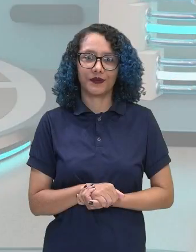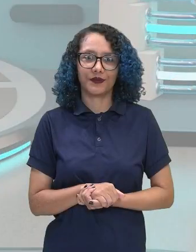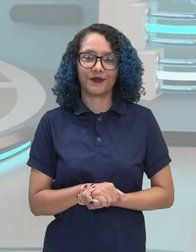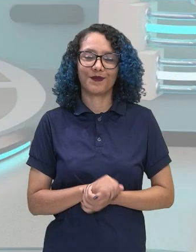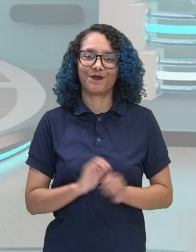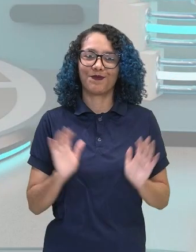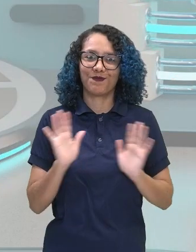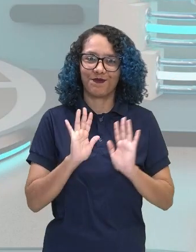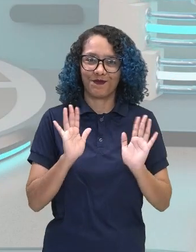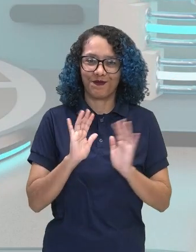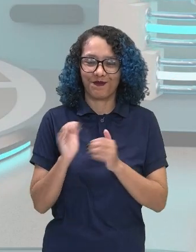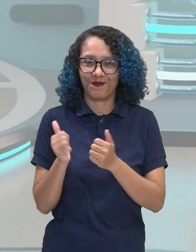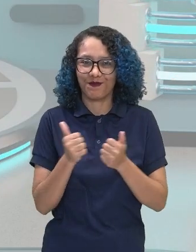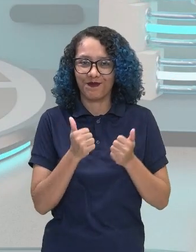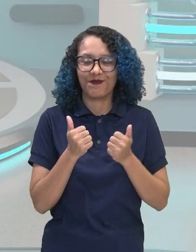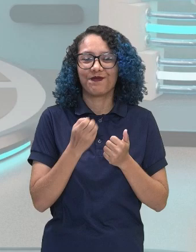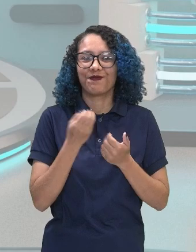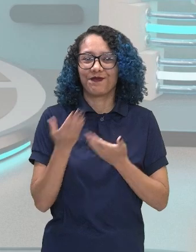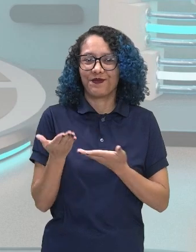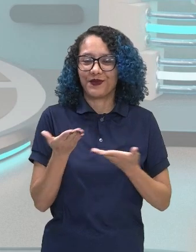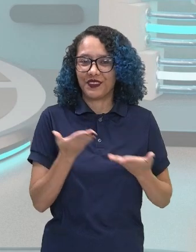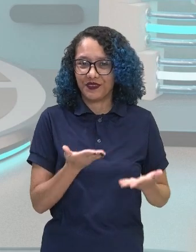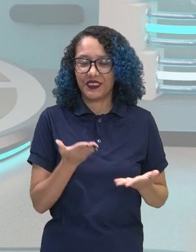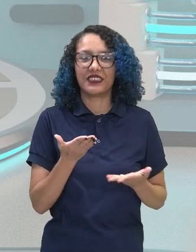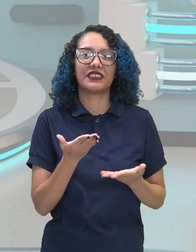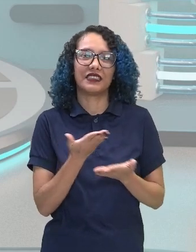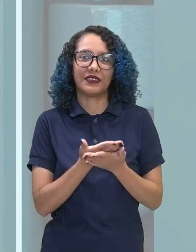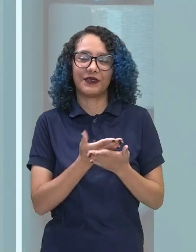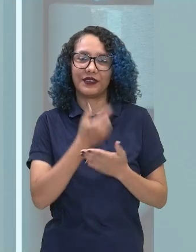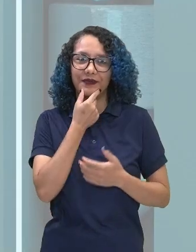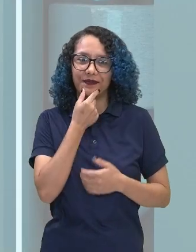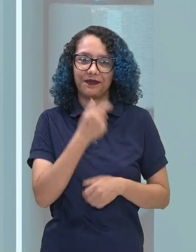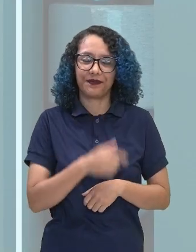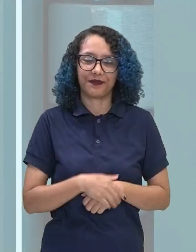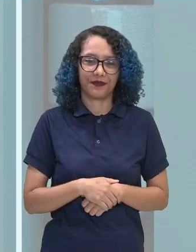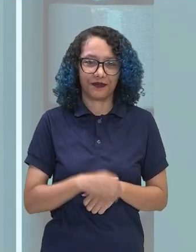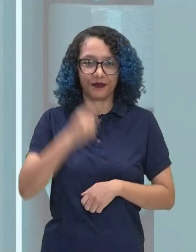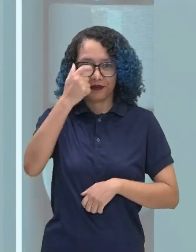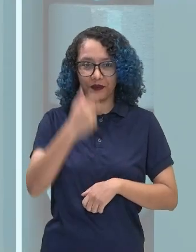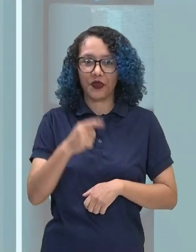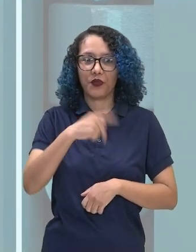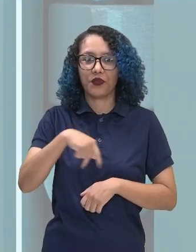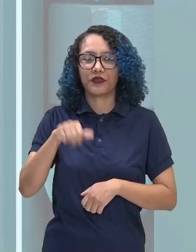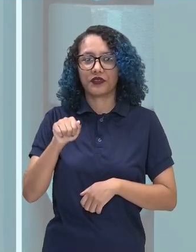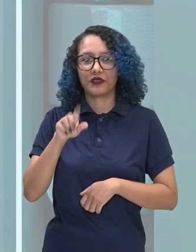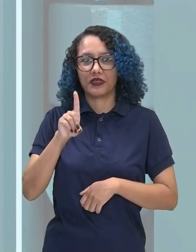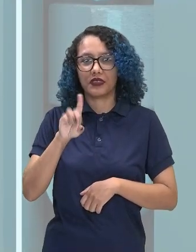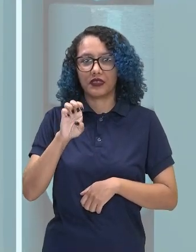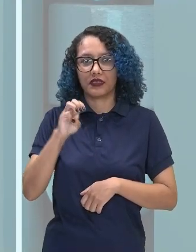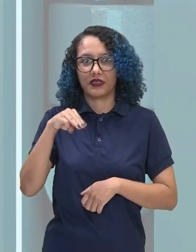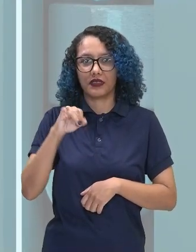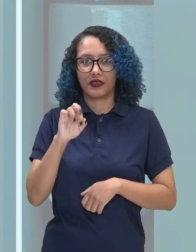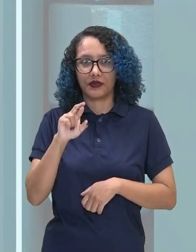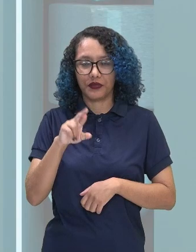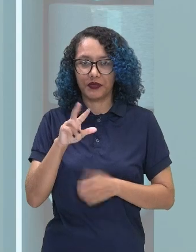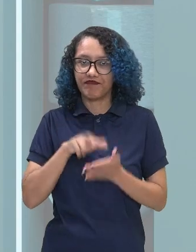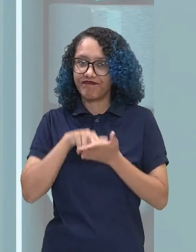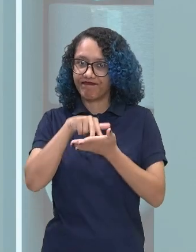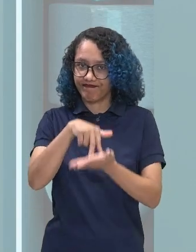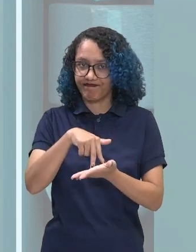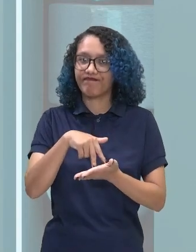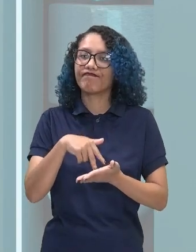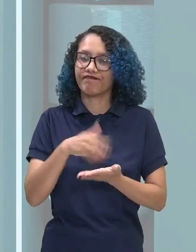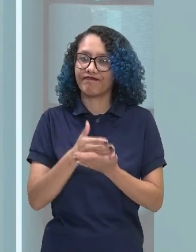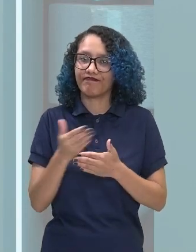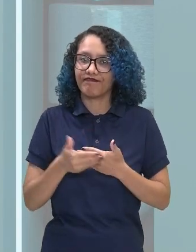Hello students, teachers, welcome! Bem-vindos à nossa aula de língua inglesa. Eu sou o professor Ademir Ribeiro e vou ficar com vocês ao longo dessa aula.